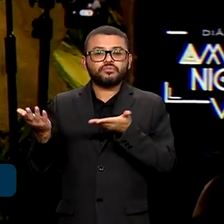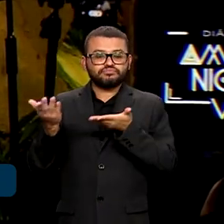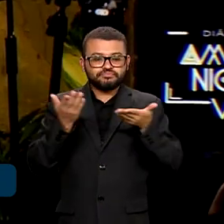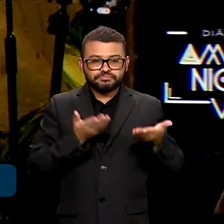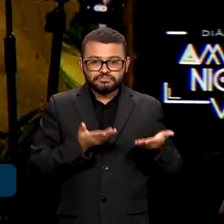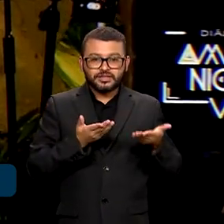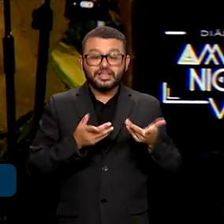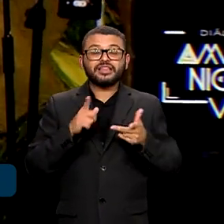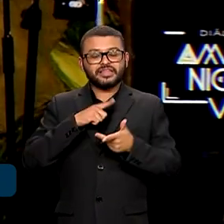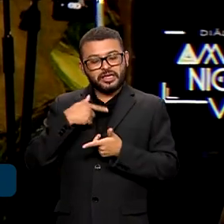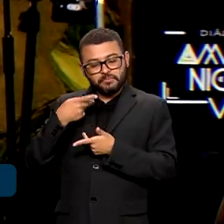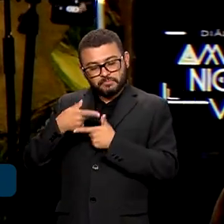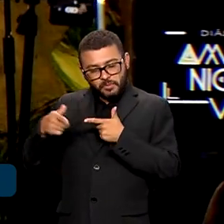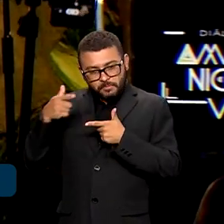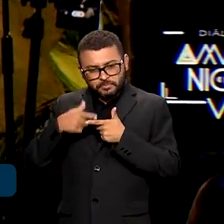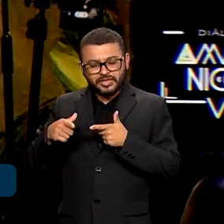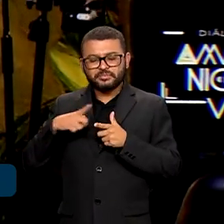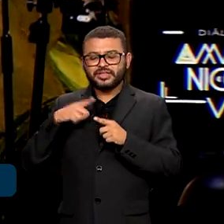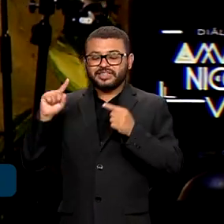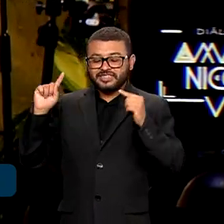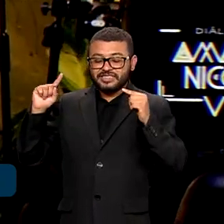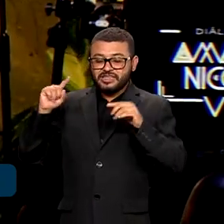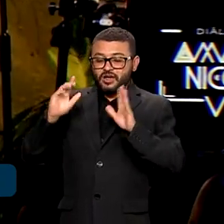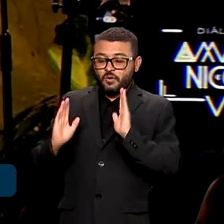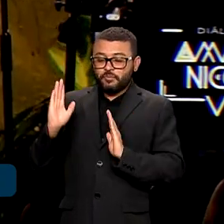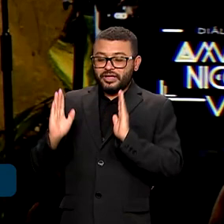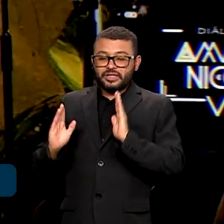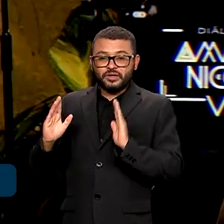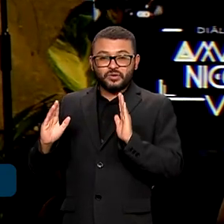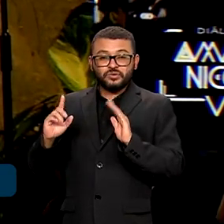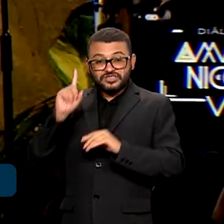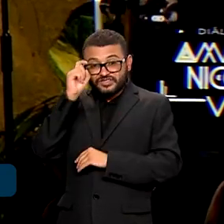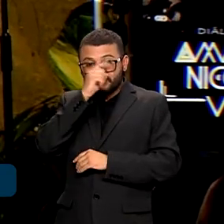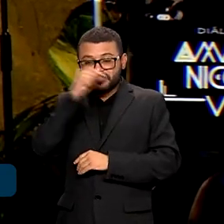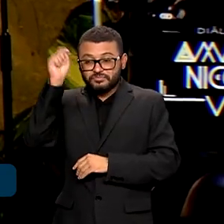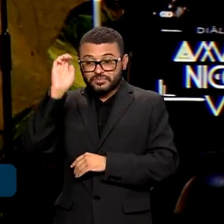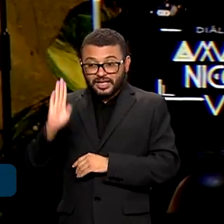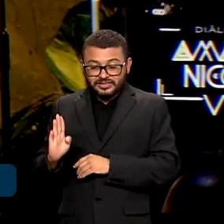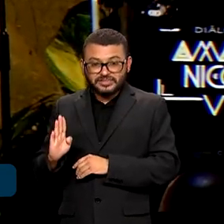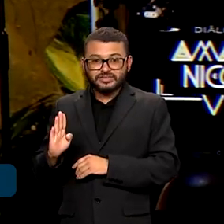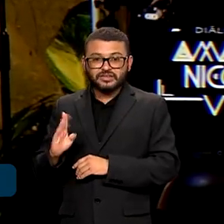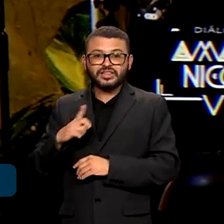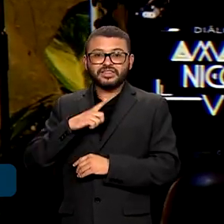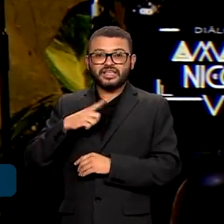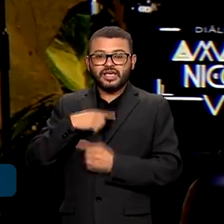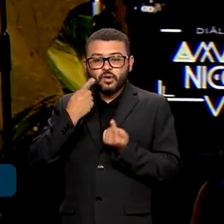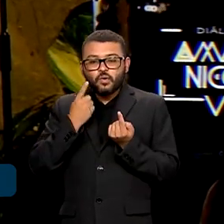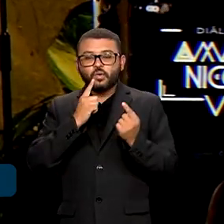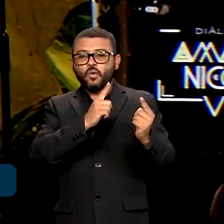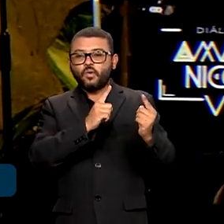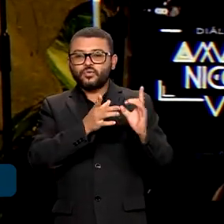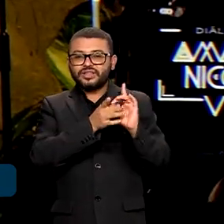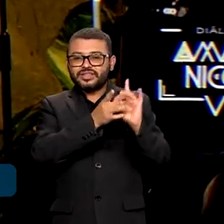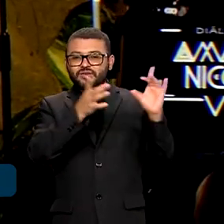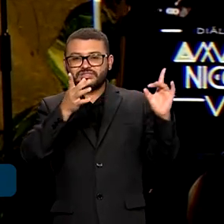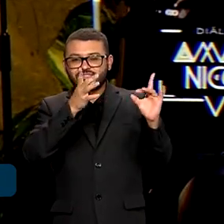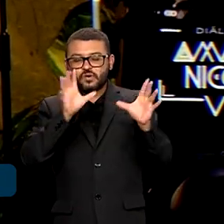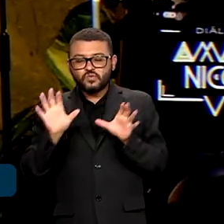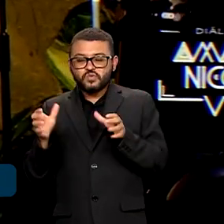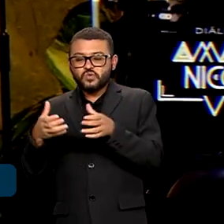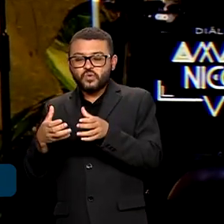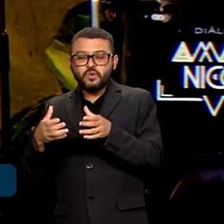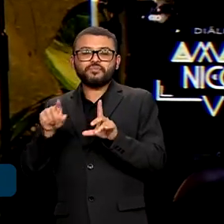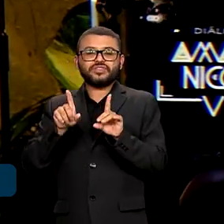após ter enfrentado tempos difíceis aqui no Brasil, de ameaça da nossa democracia,